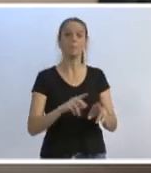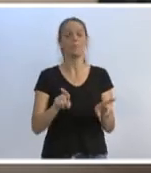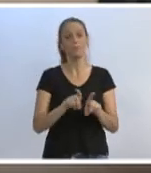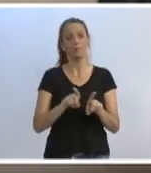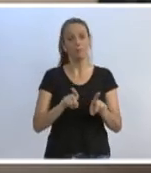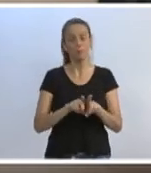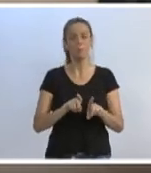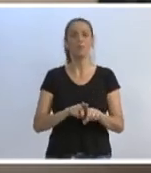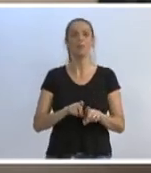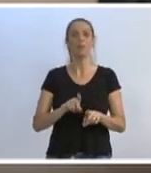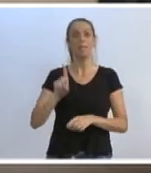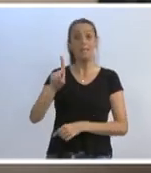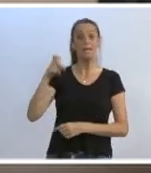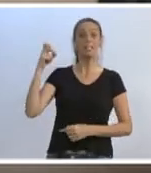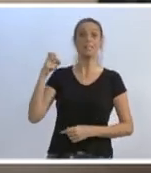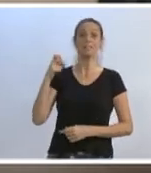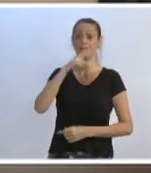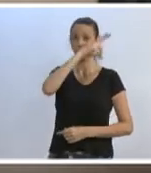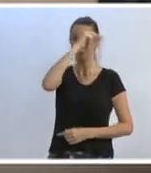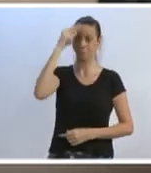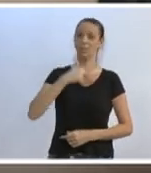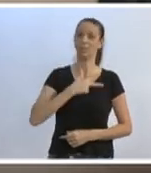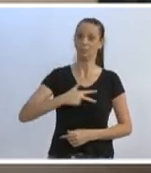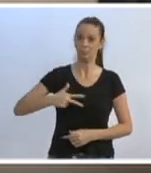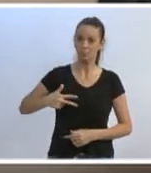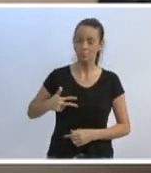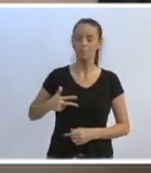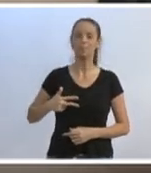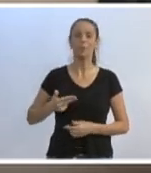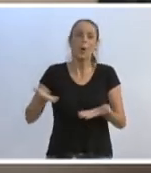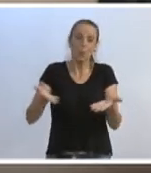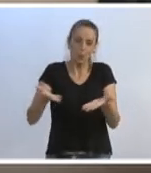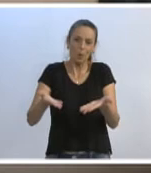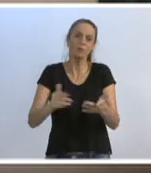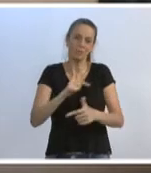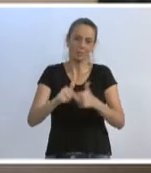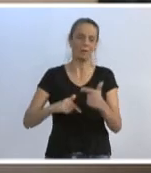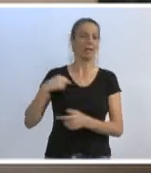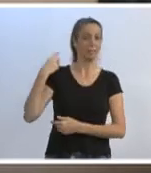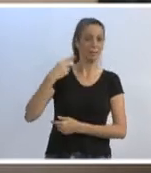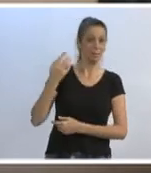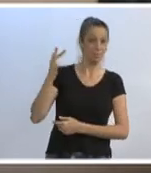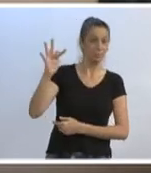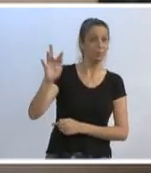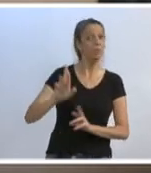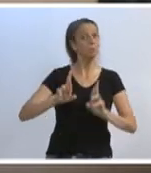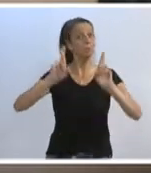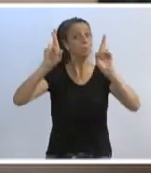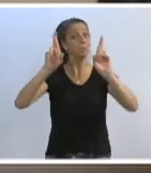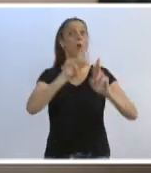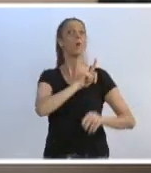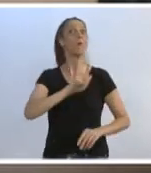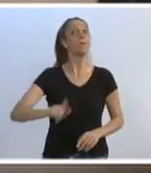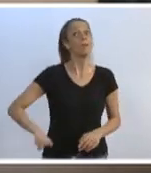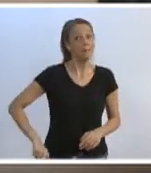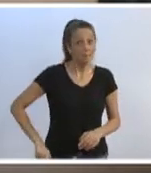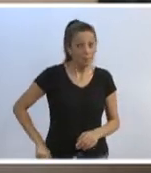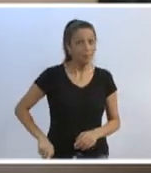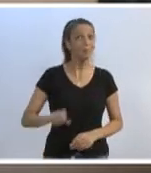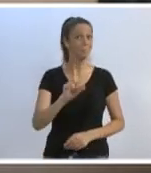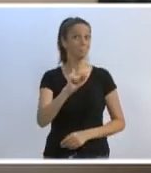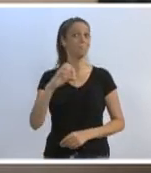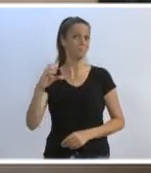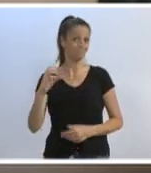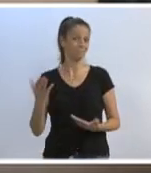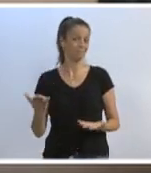do nosso ex prefeito e atualmente deputado federal e quem sabe futuro governador do nosso estado joão paulo kleinübing